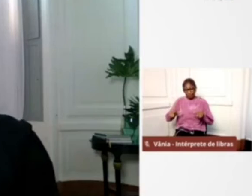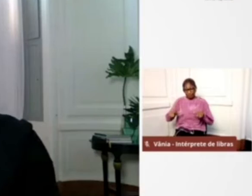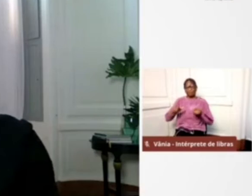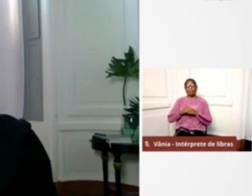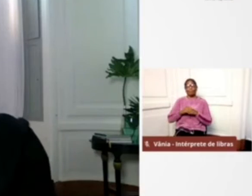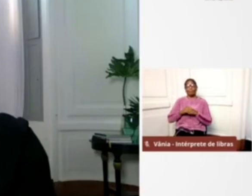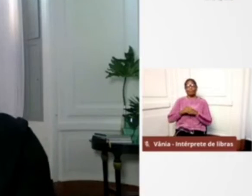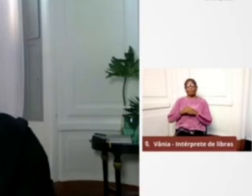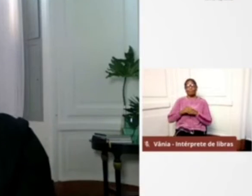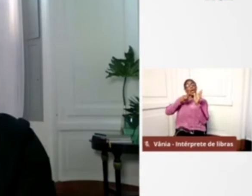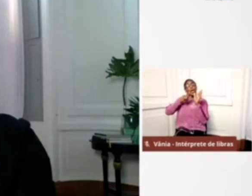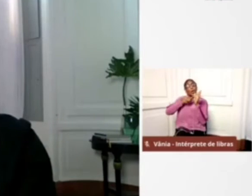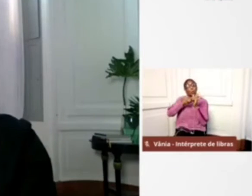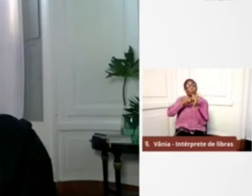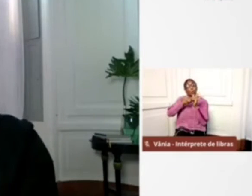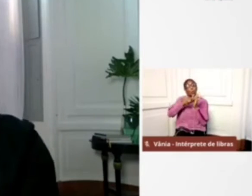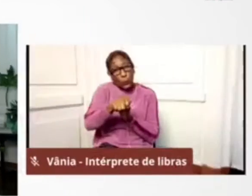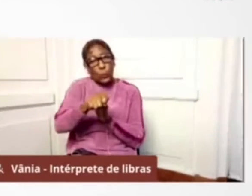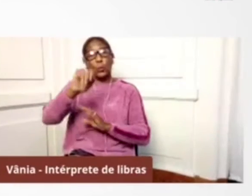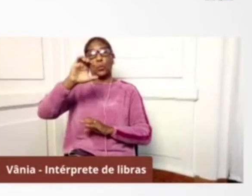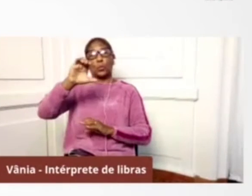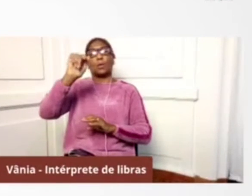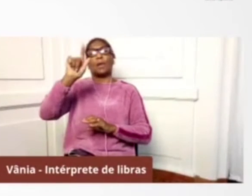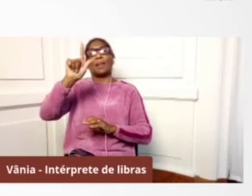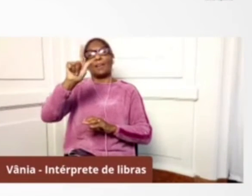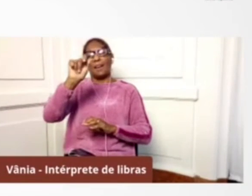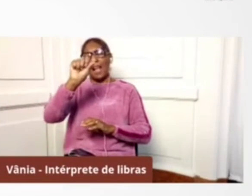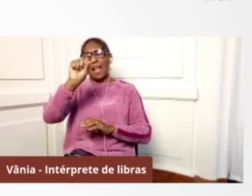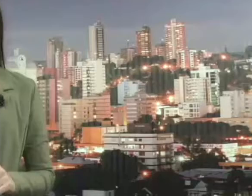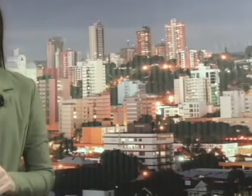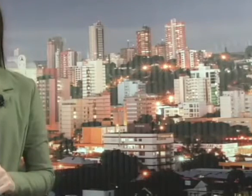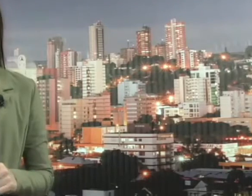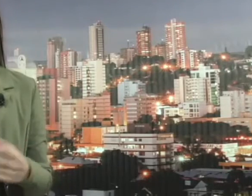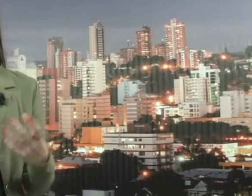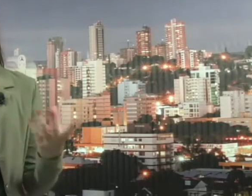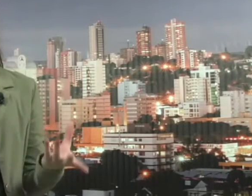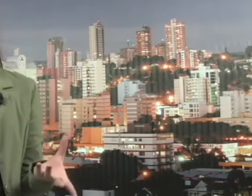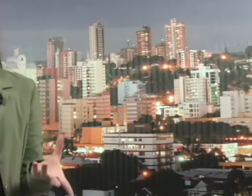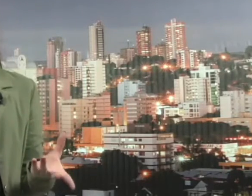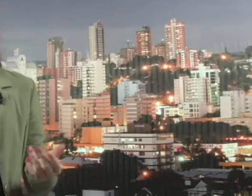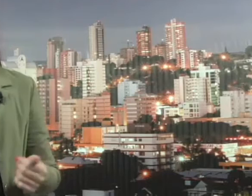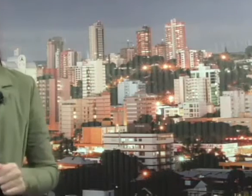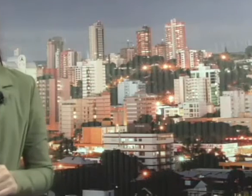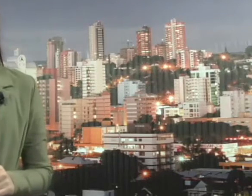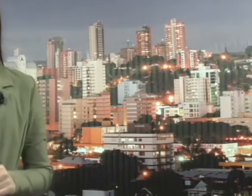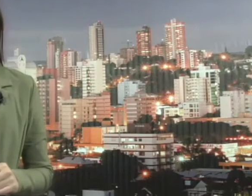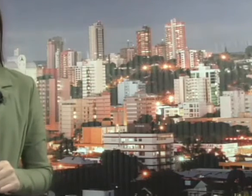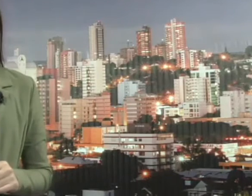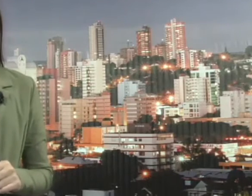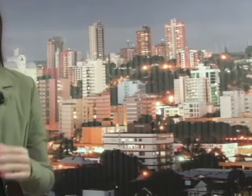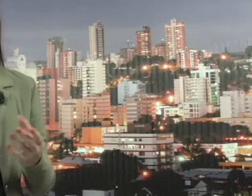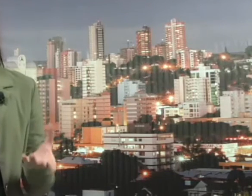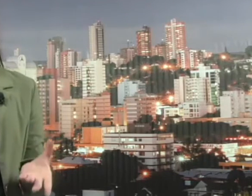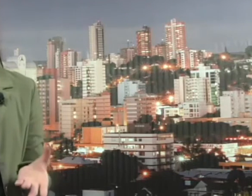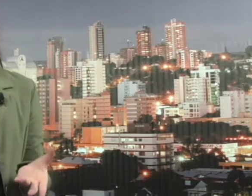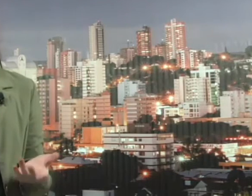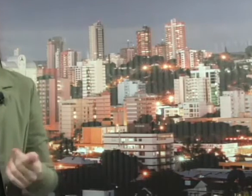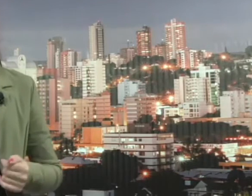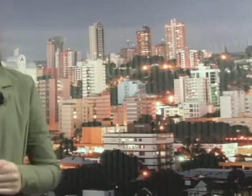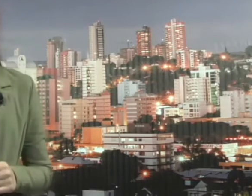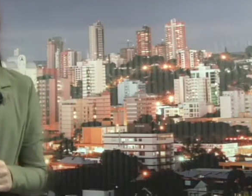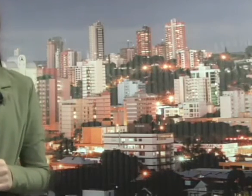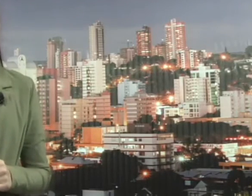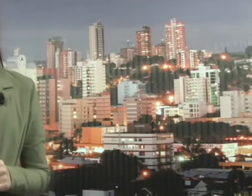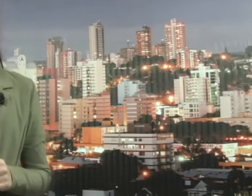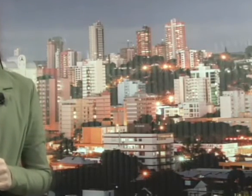Google, o Google Classroom ou sala de aula do Google. Falando sobre os dados da Covid-19, vamos ver os dados